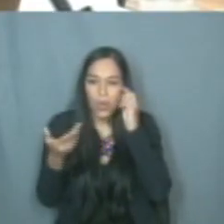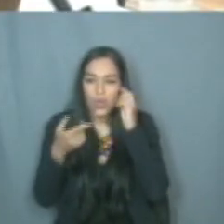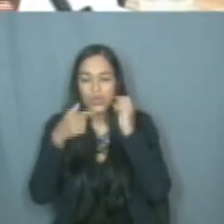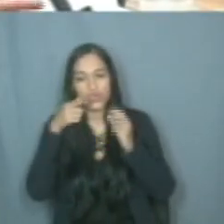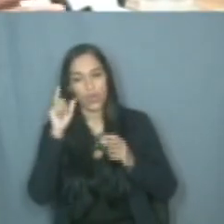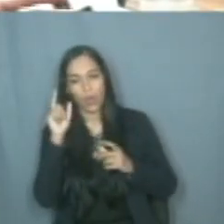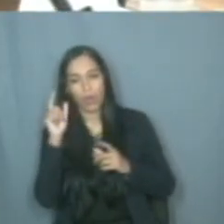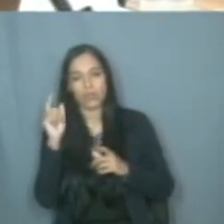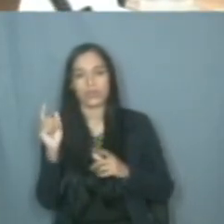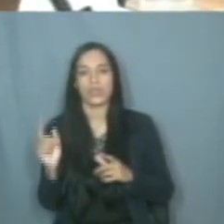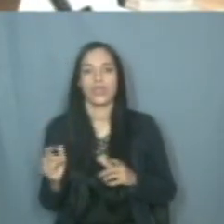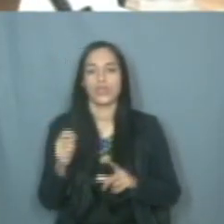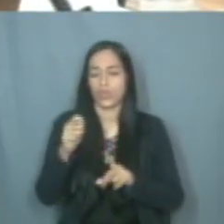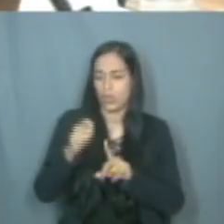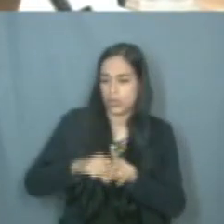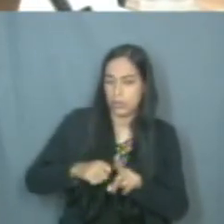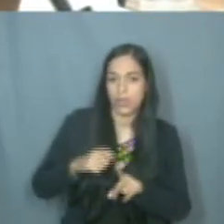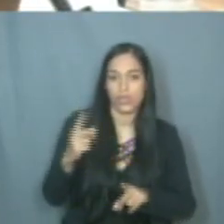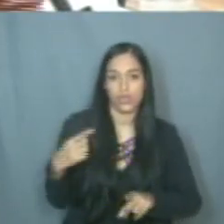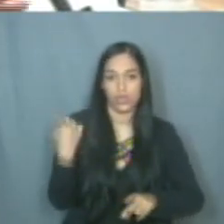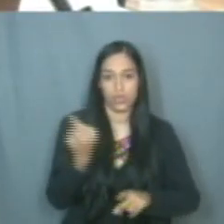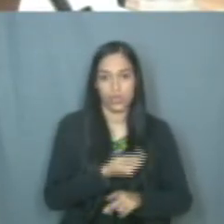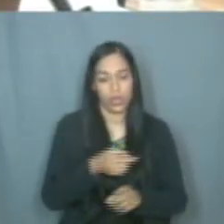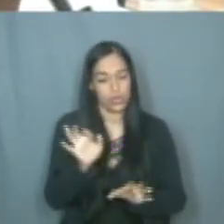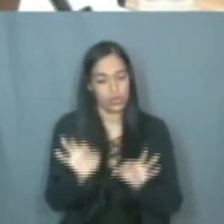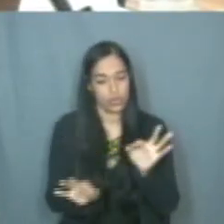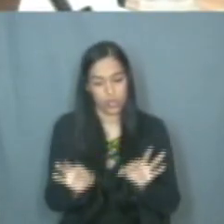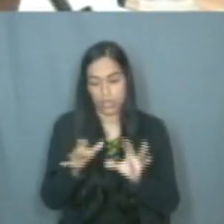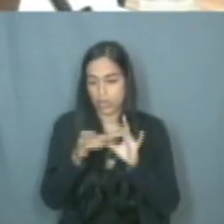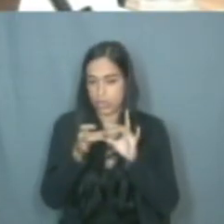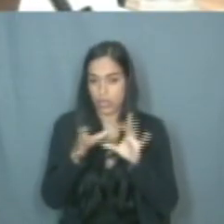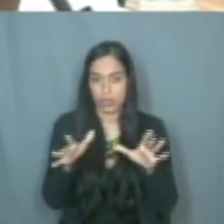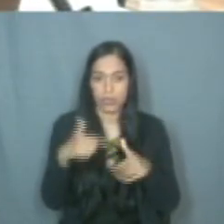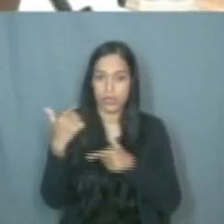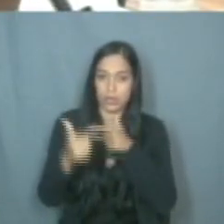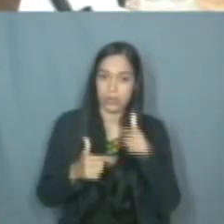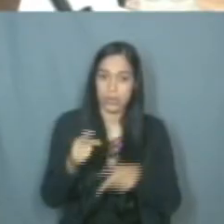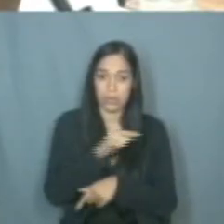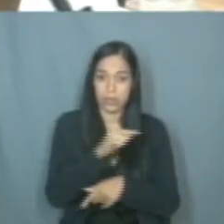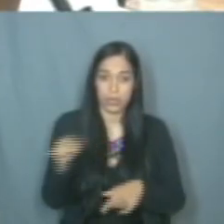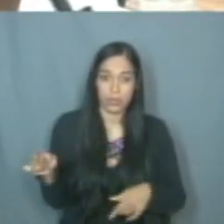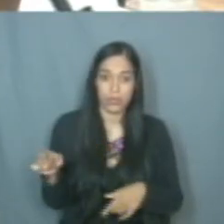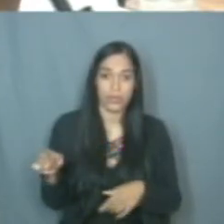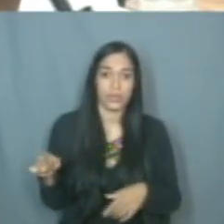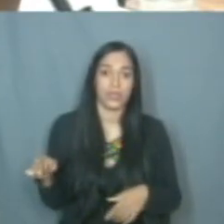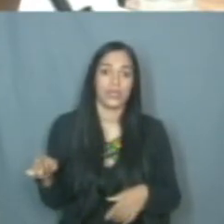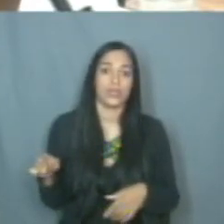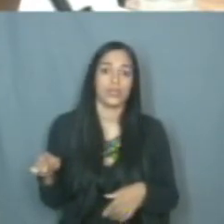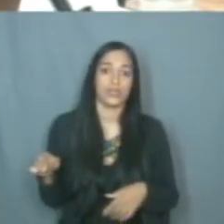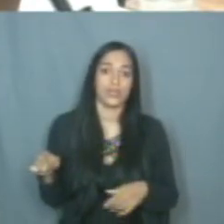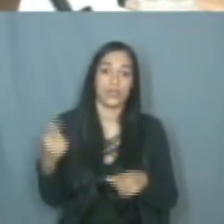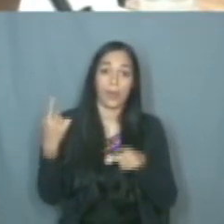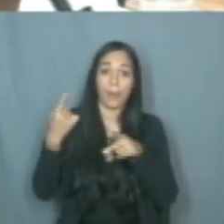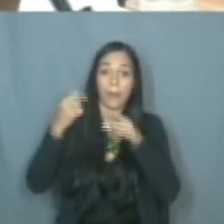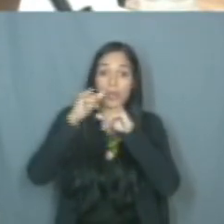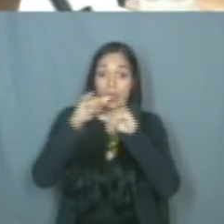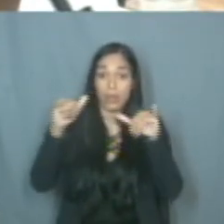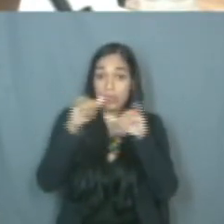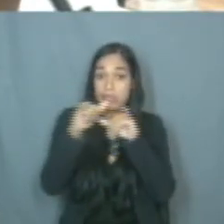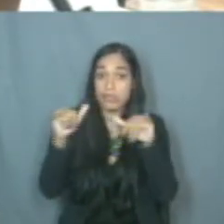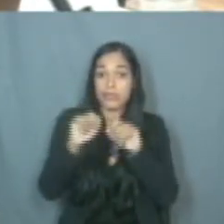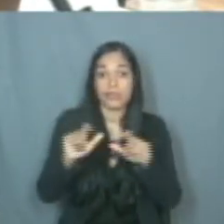mês agora que passou, o nosso jurídico está à disposição para trabalhar por vocês, porque afinal está uma sinalização